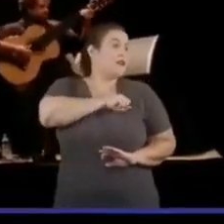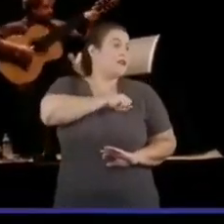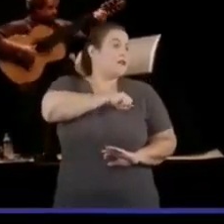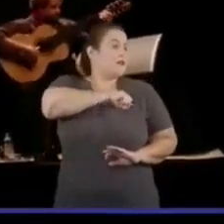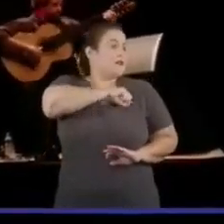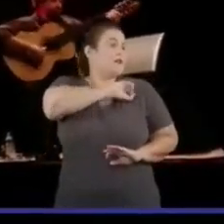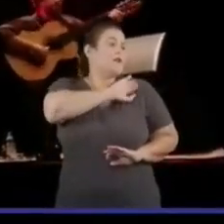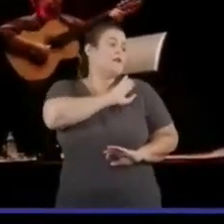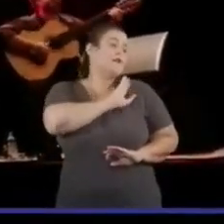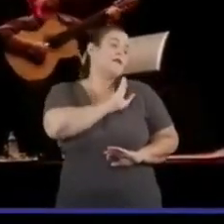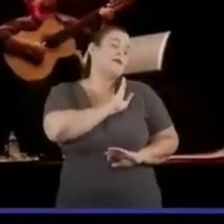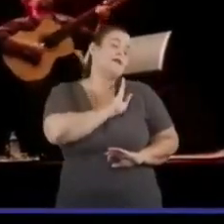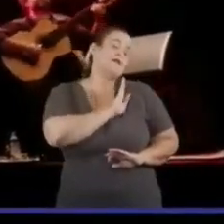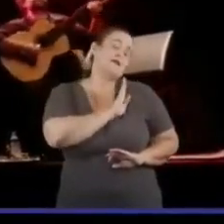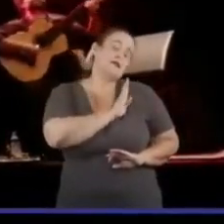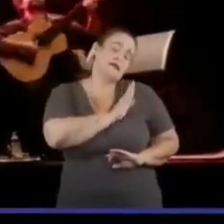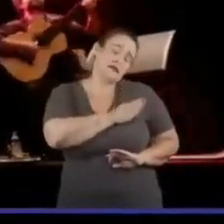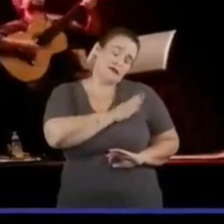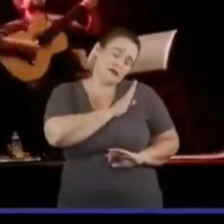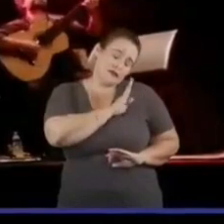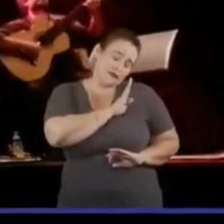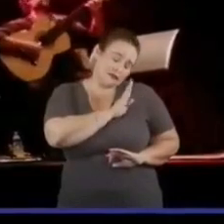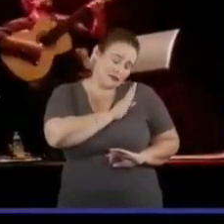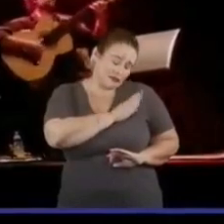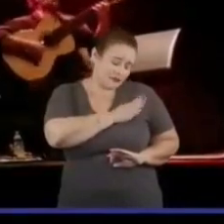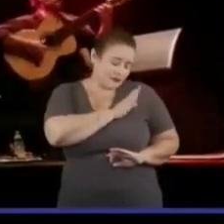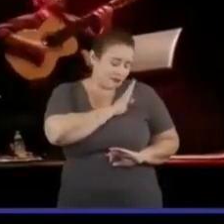não sei porquê,